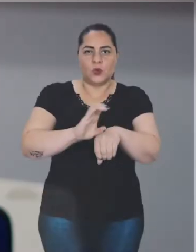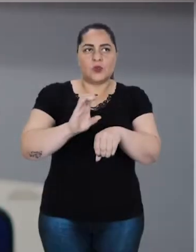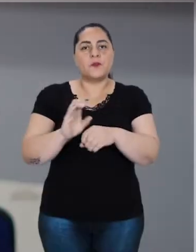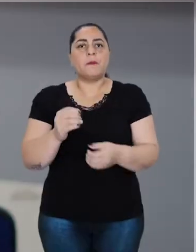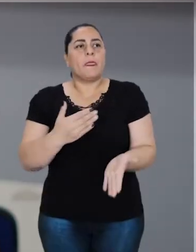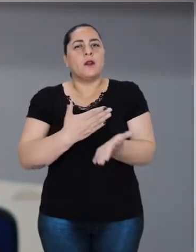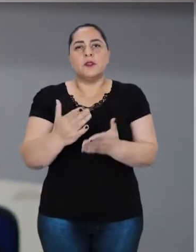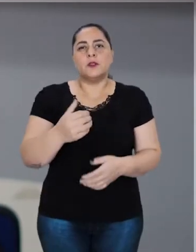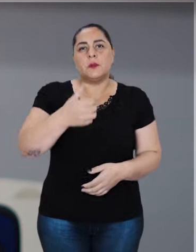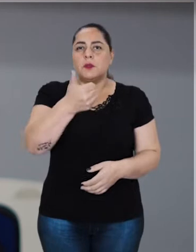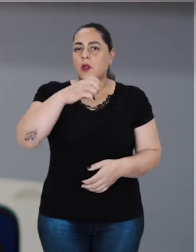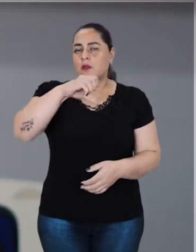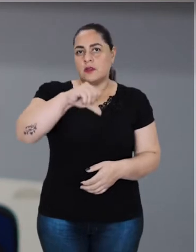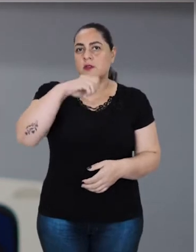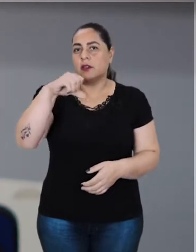curso ele inicia em